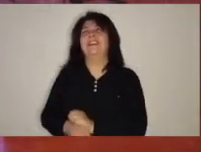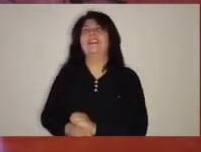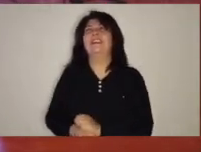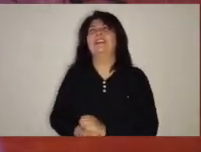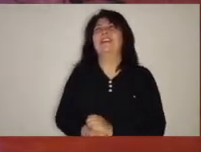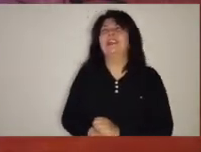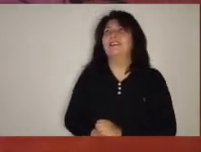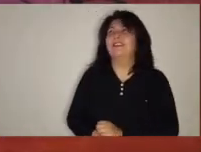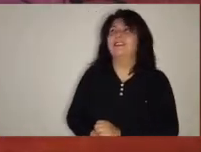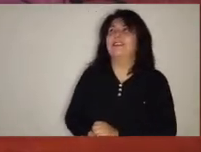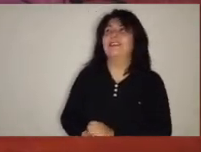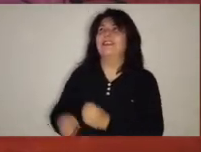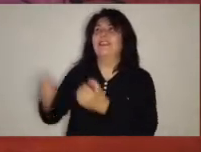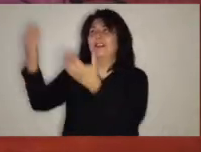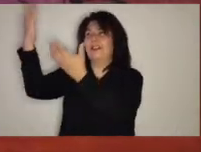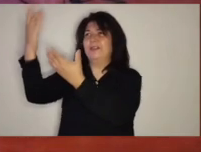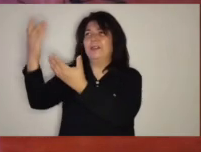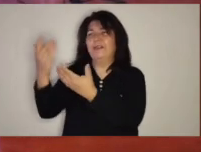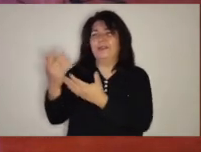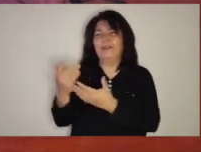esperando. Vem,